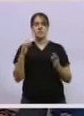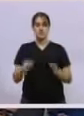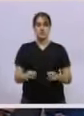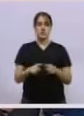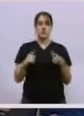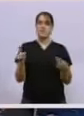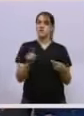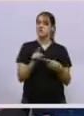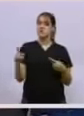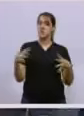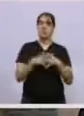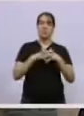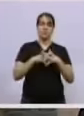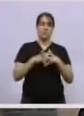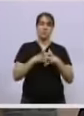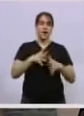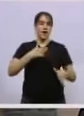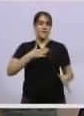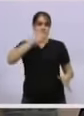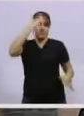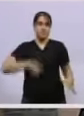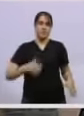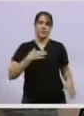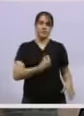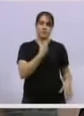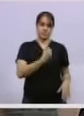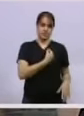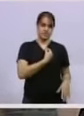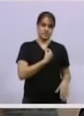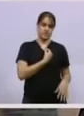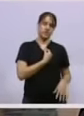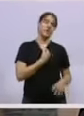não confunda a minha pessoa com aquele a quem eu anuncio.